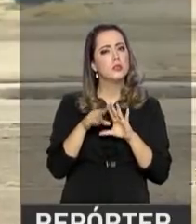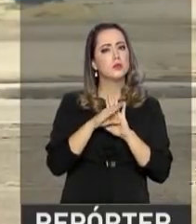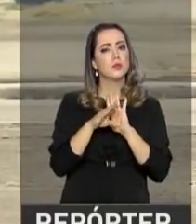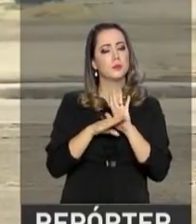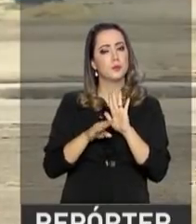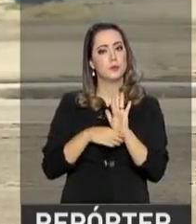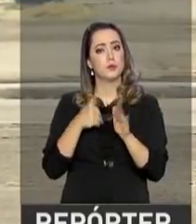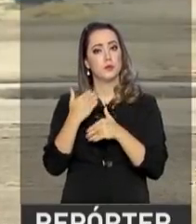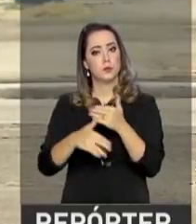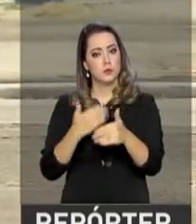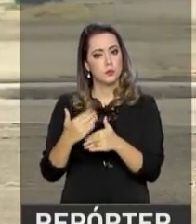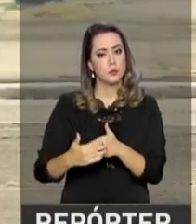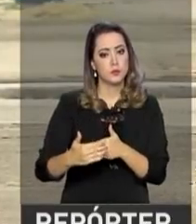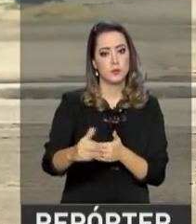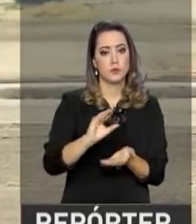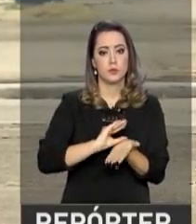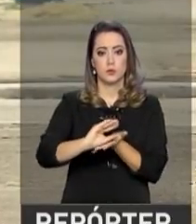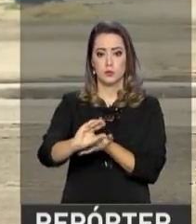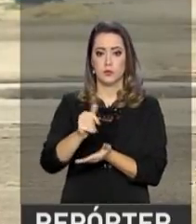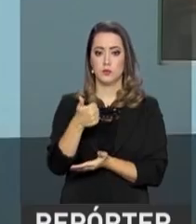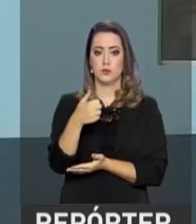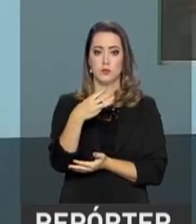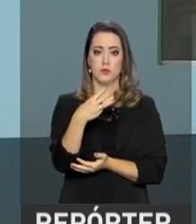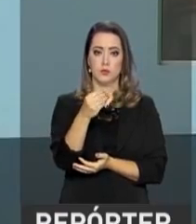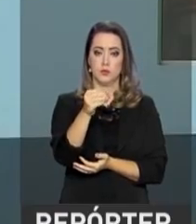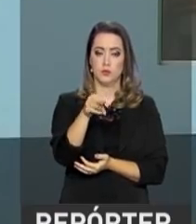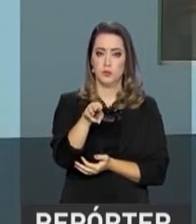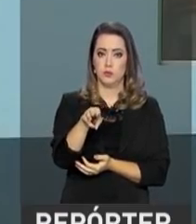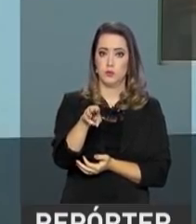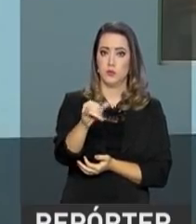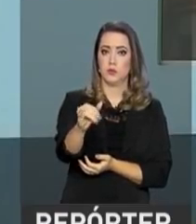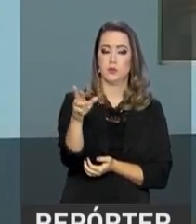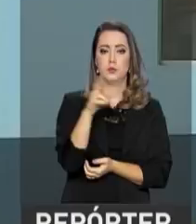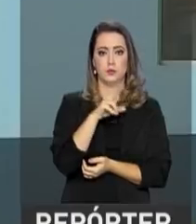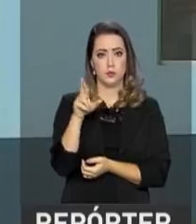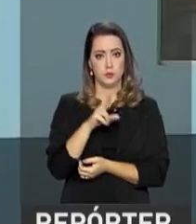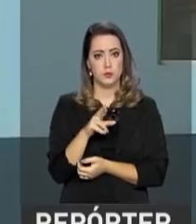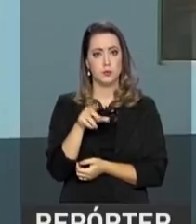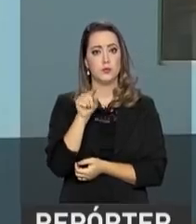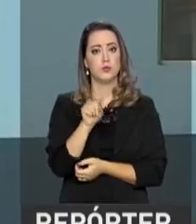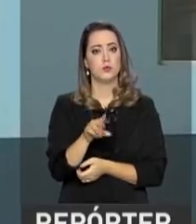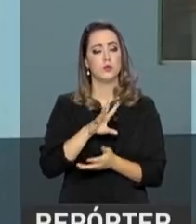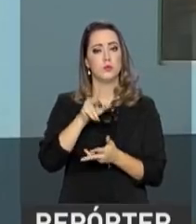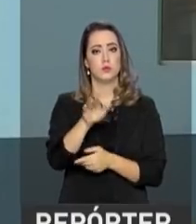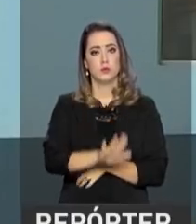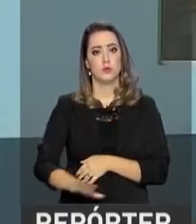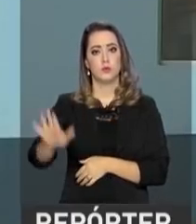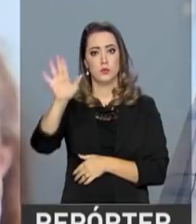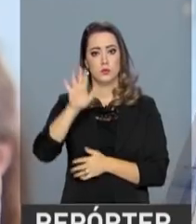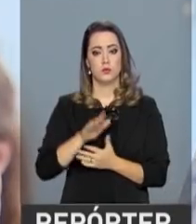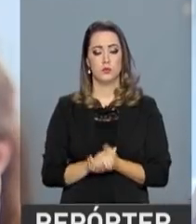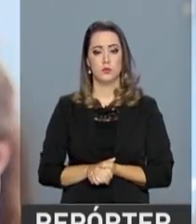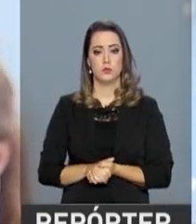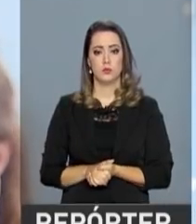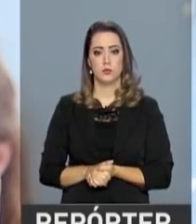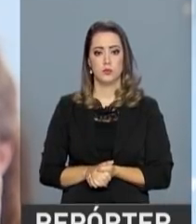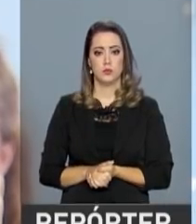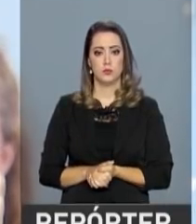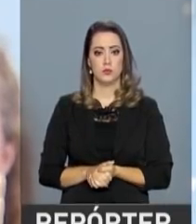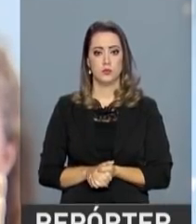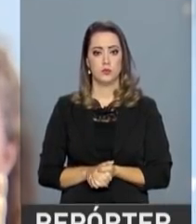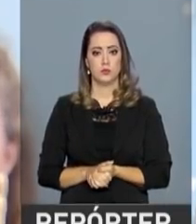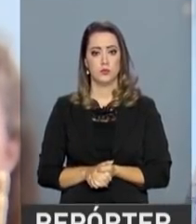serão feitos investimentos de 130 bilhões de reais em todo o país esse investimento